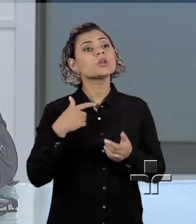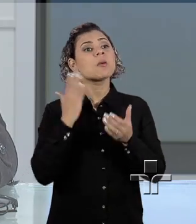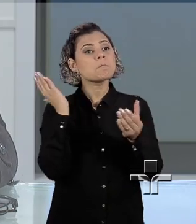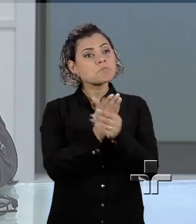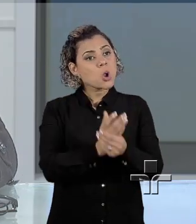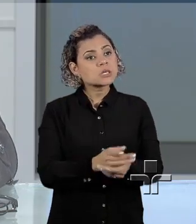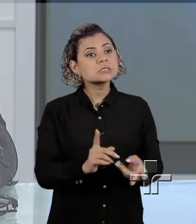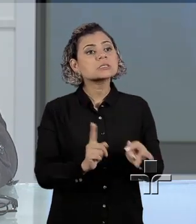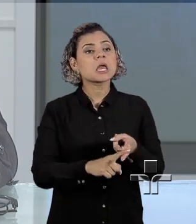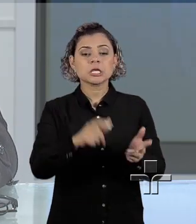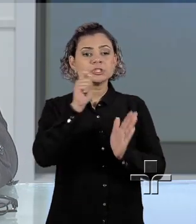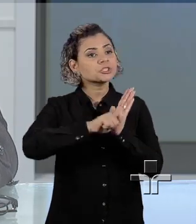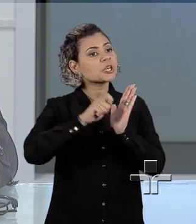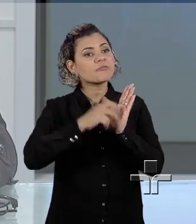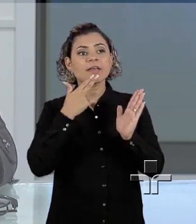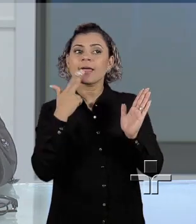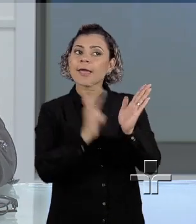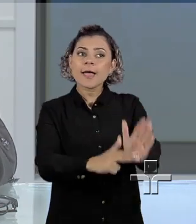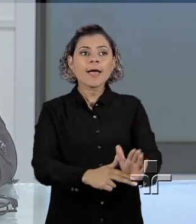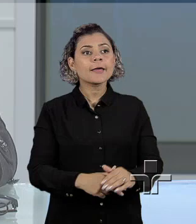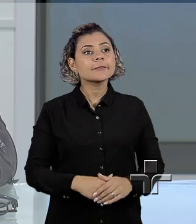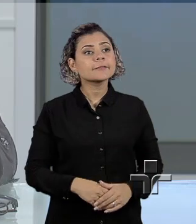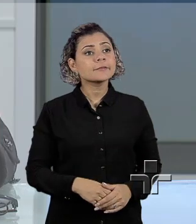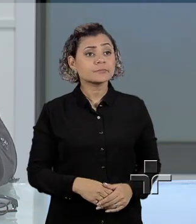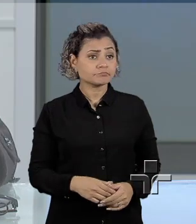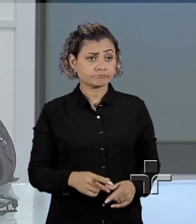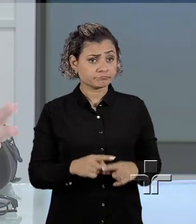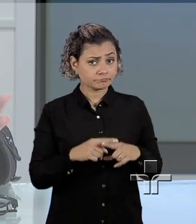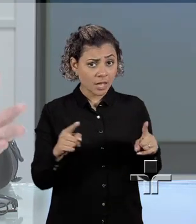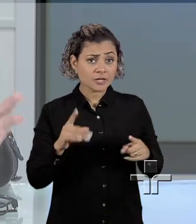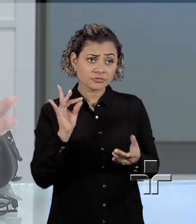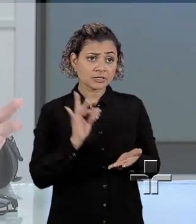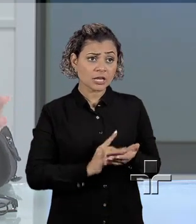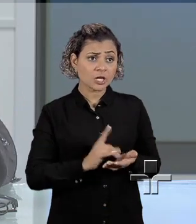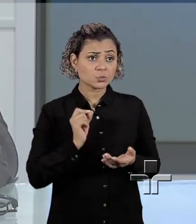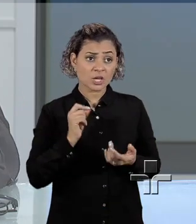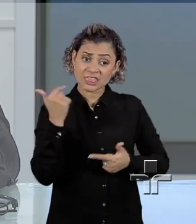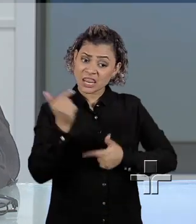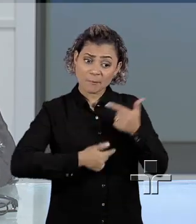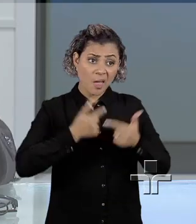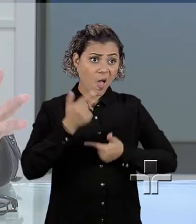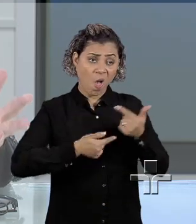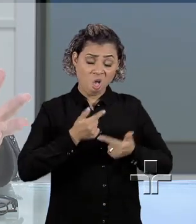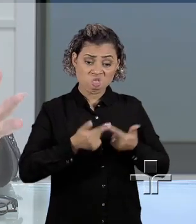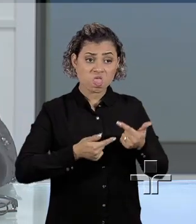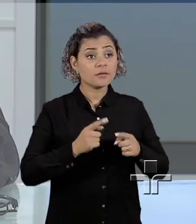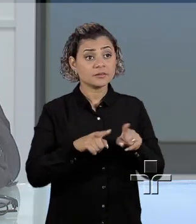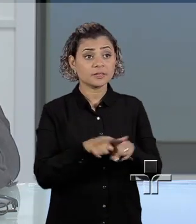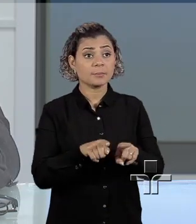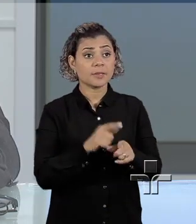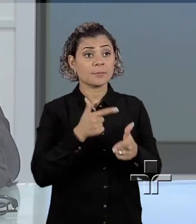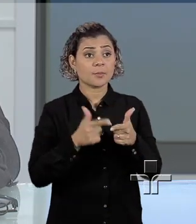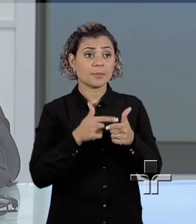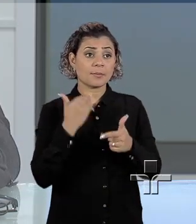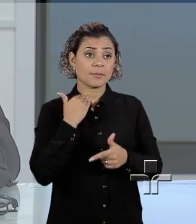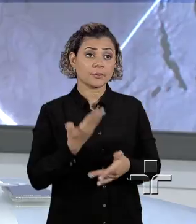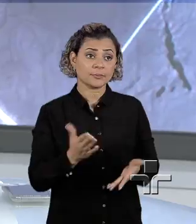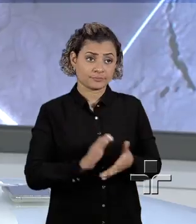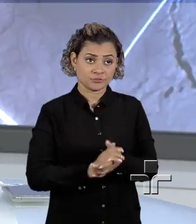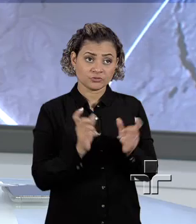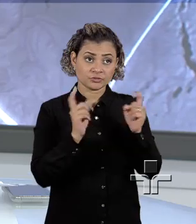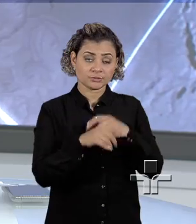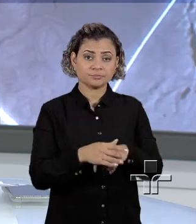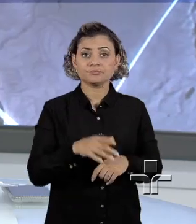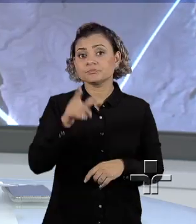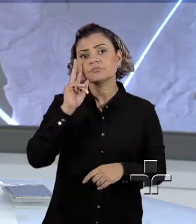tive que escrever cartas e mesmo assim, além de me dar muito trabalho, ainda tive problemas com o banco. Vamos ver essa reportagem então